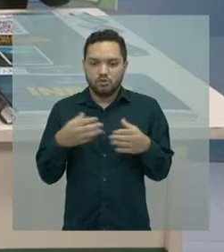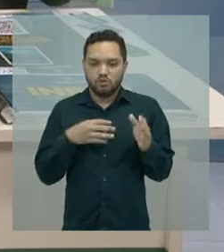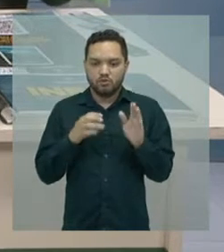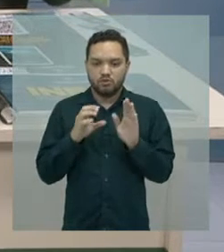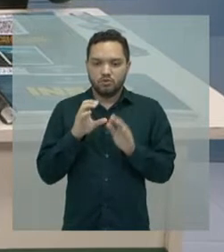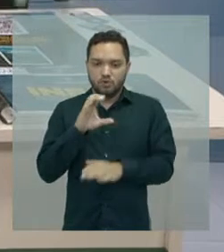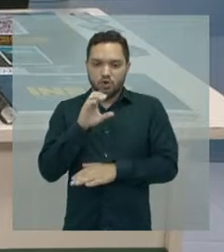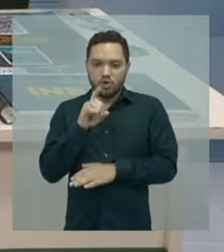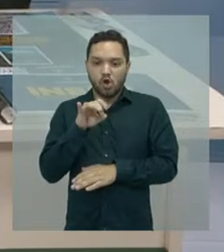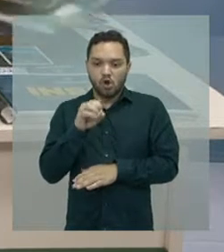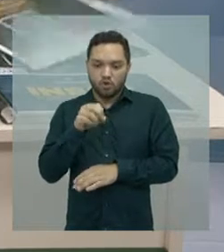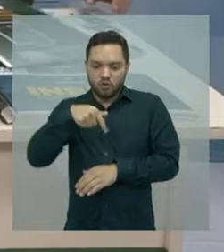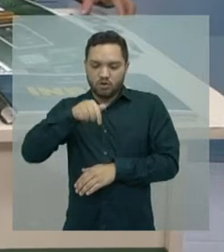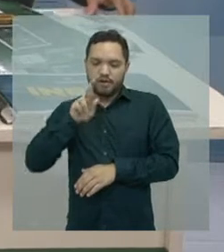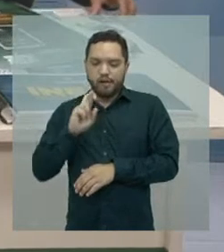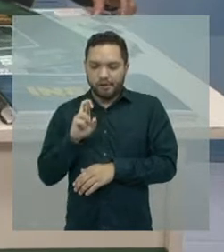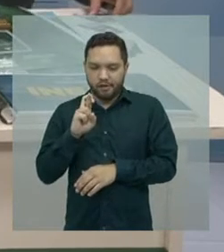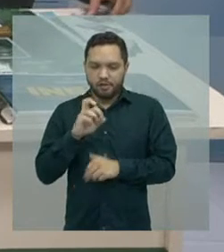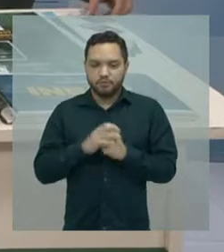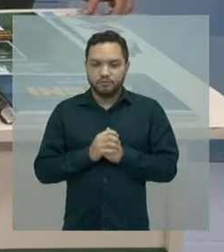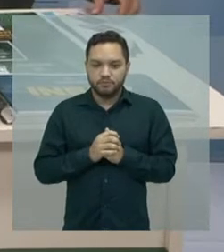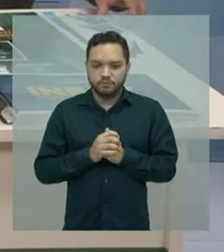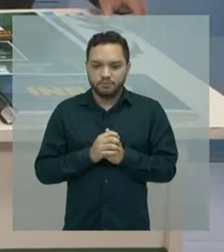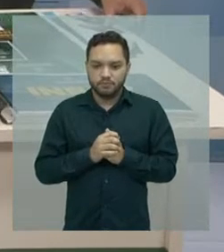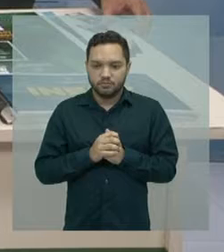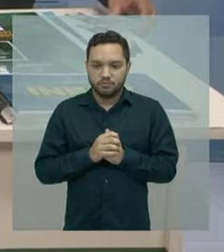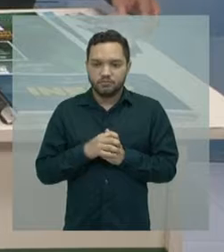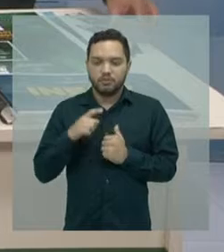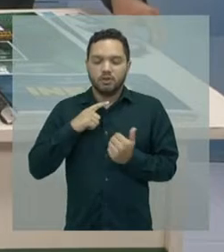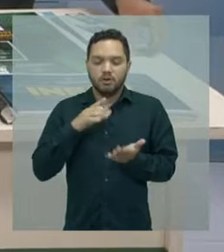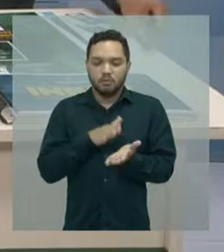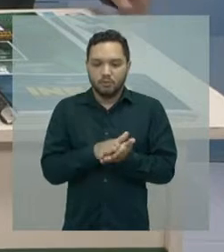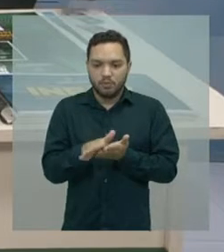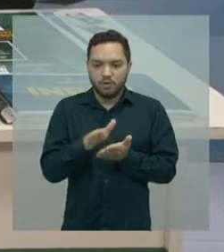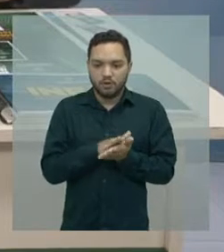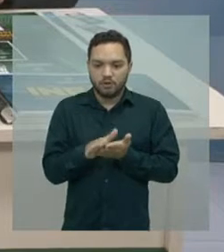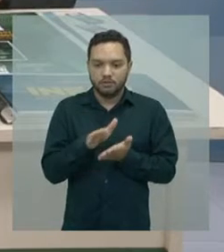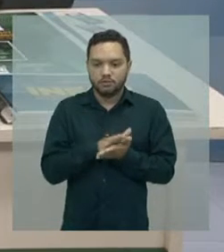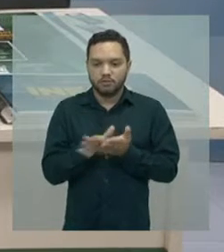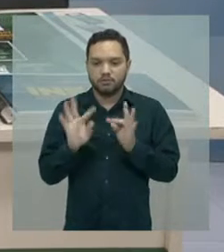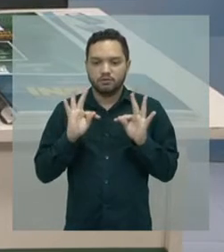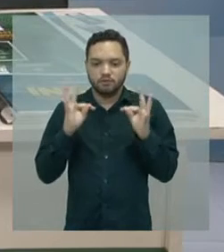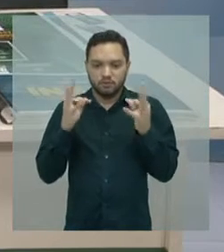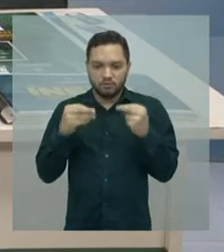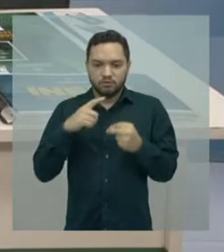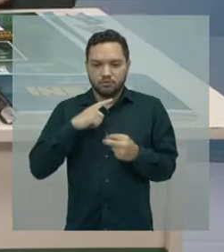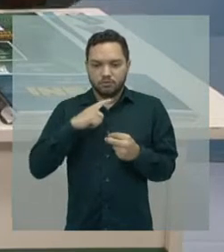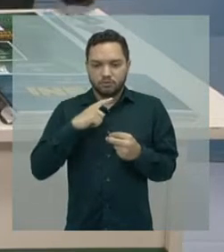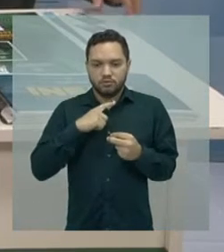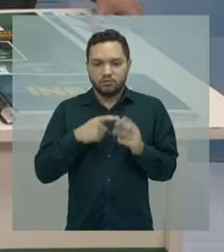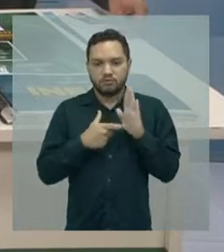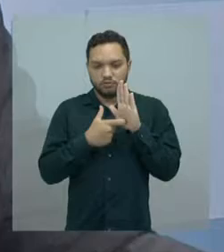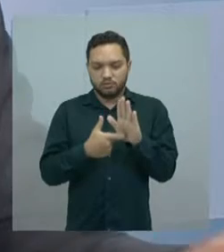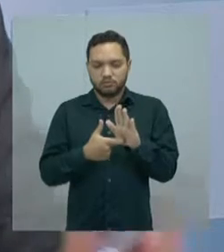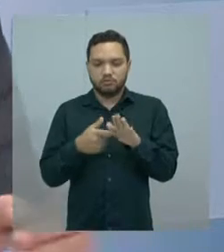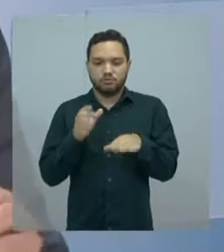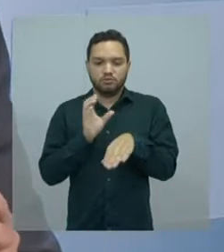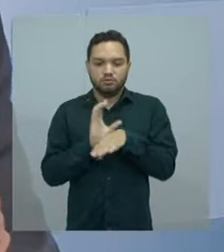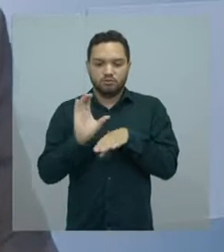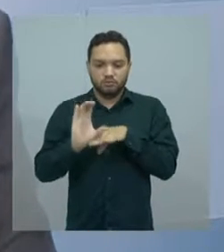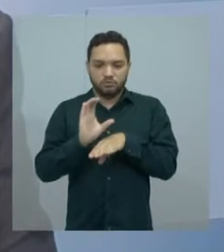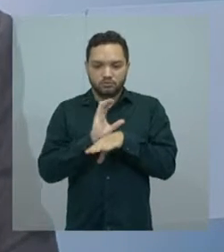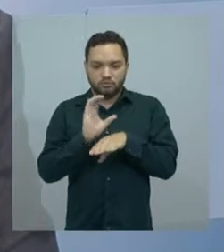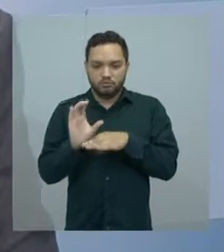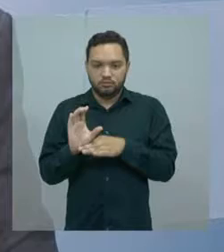QR. Nós temos agora todas as nossas publicações nesse formato, né, da Constituição,